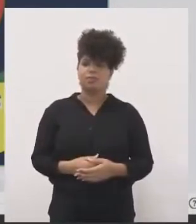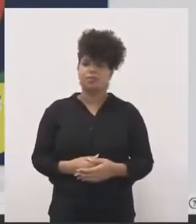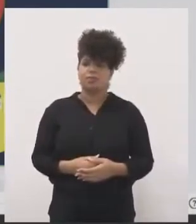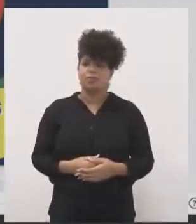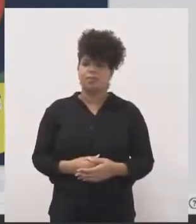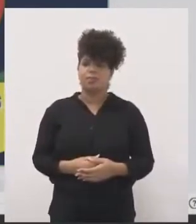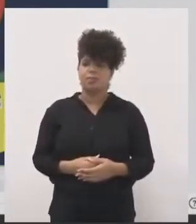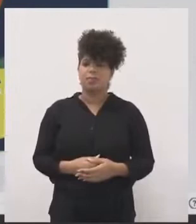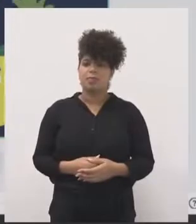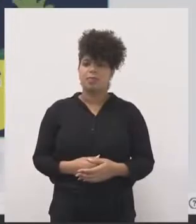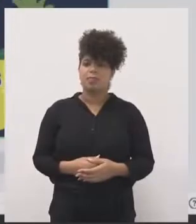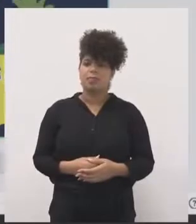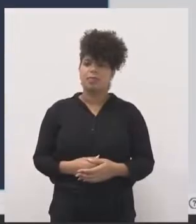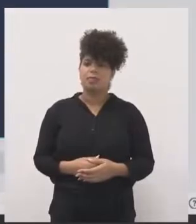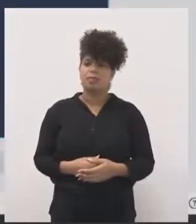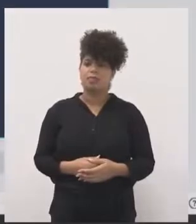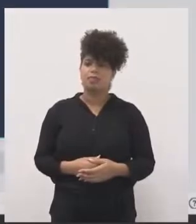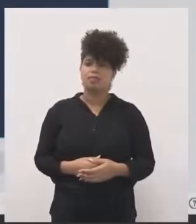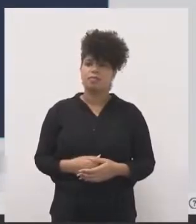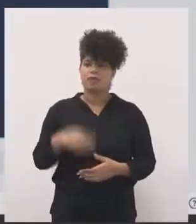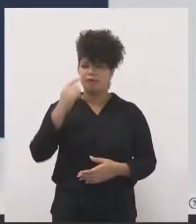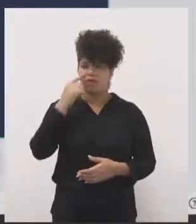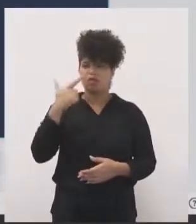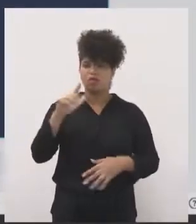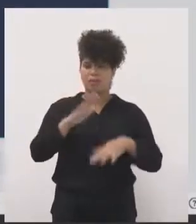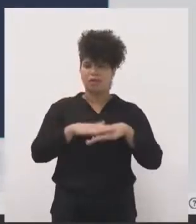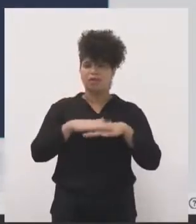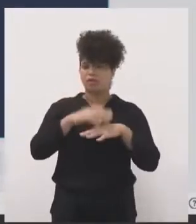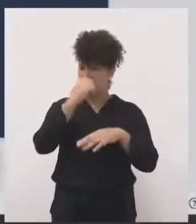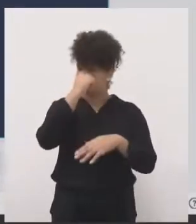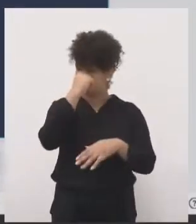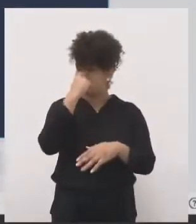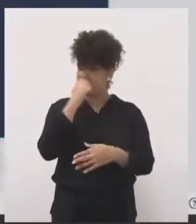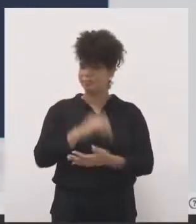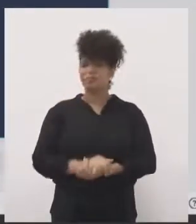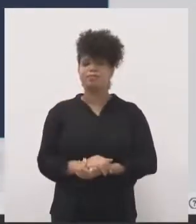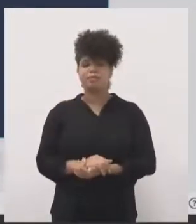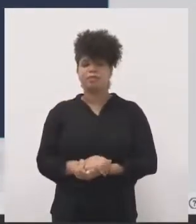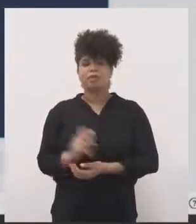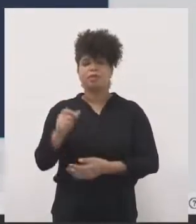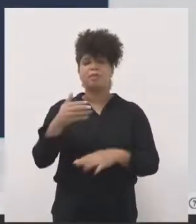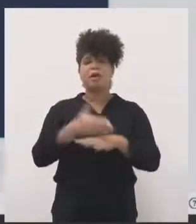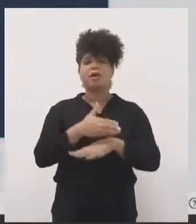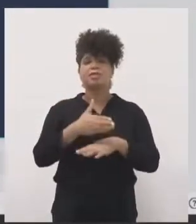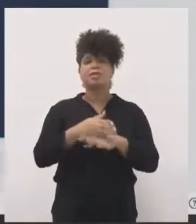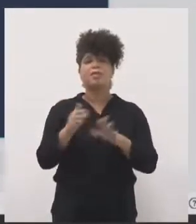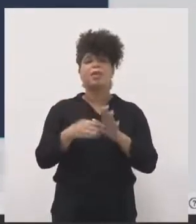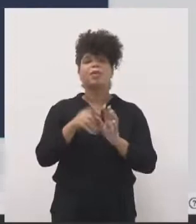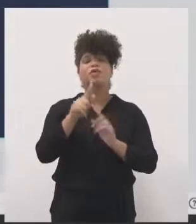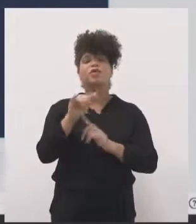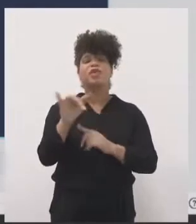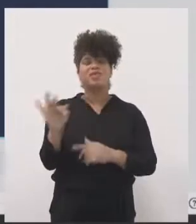também colocar mais uma página aqui, acessar a biblioteca do GIF.